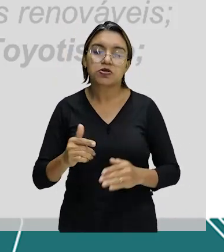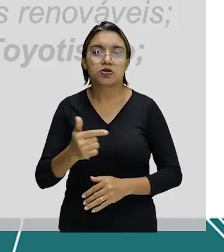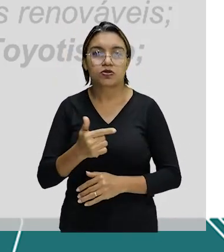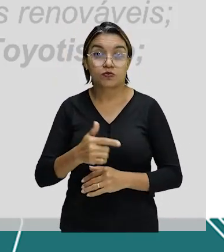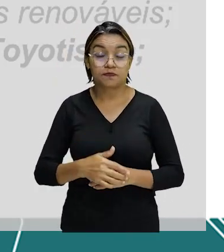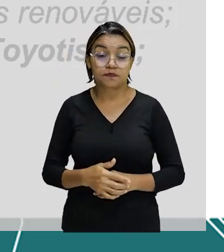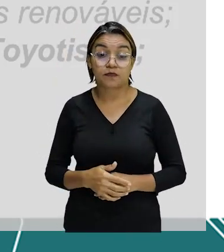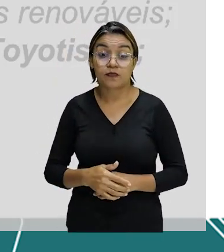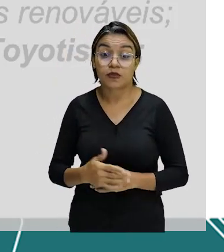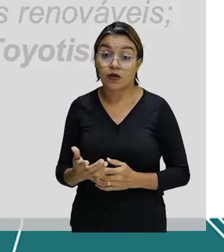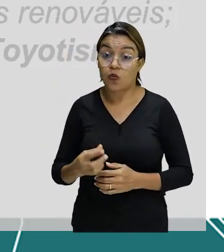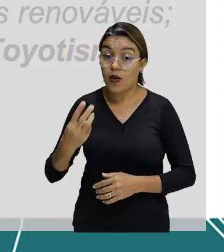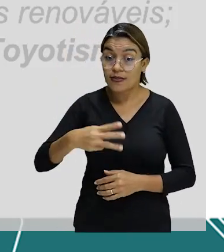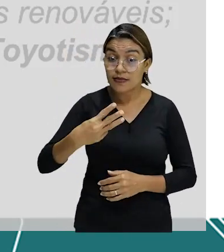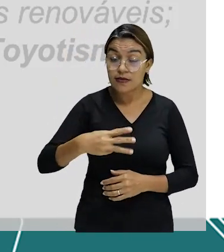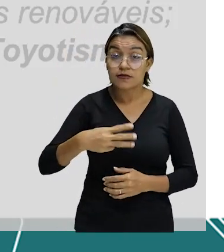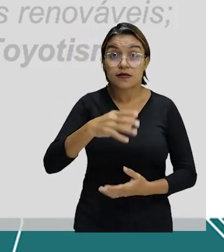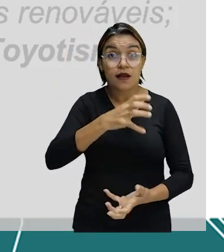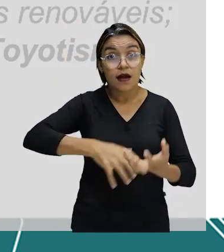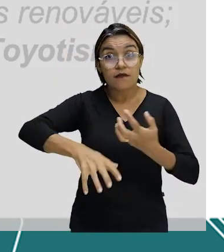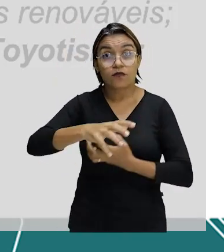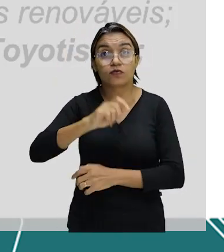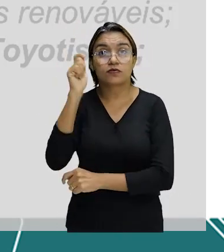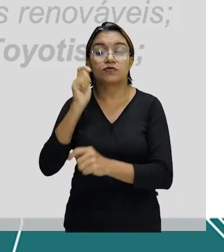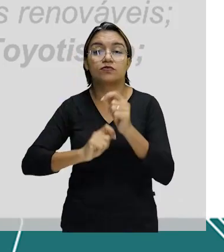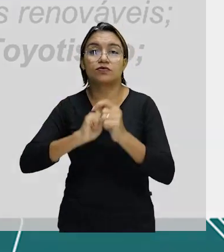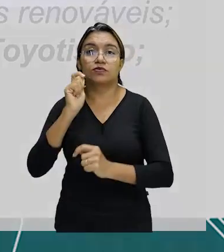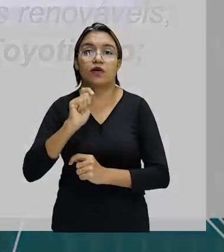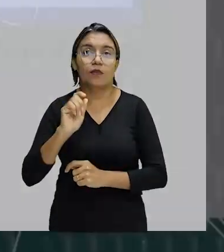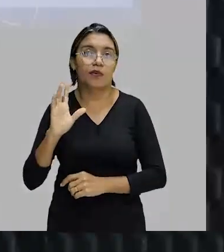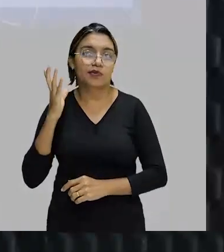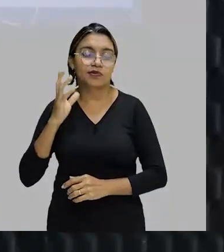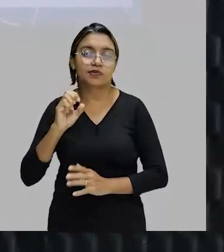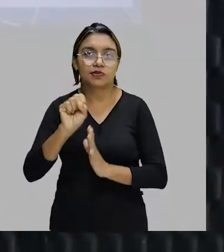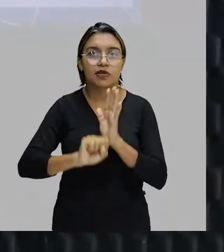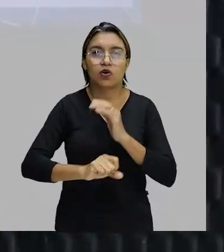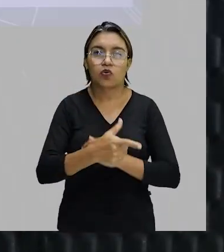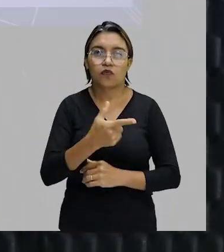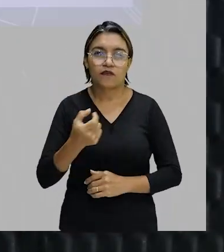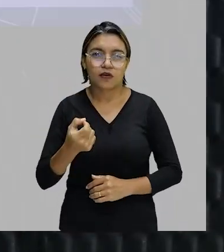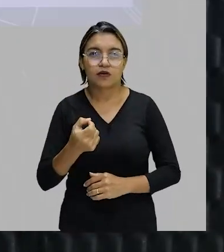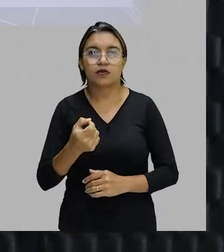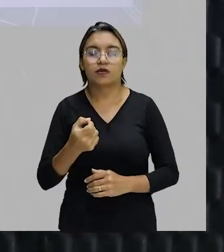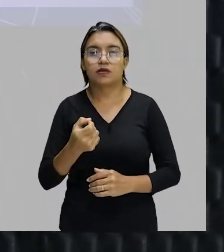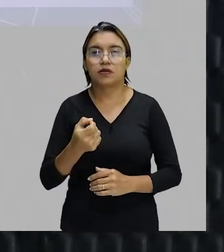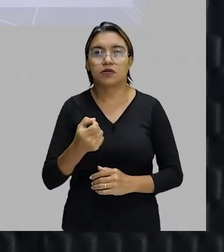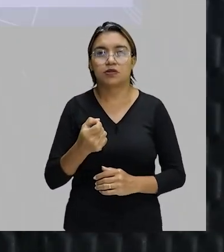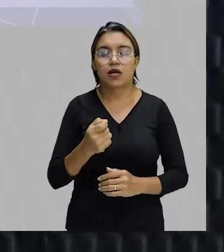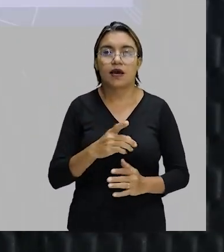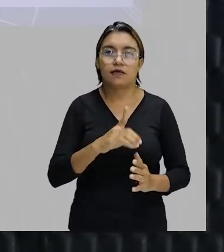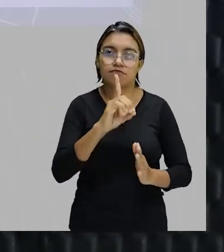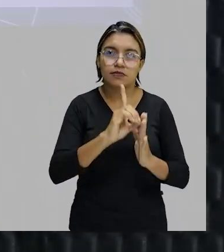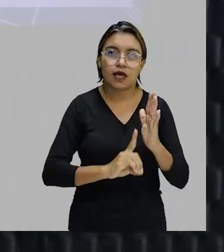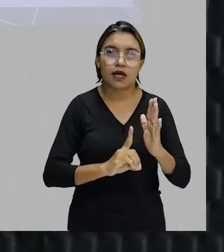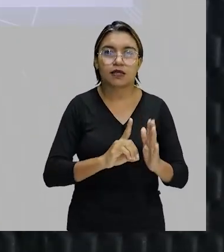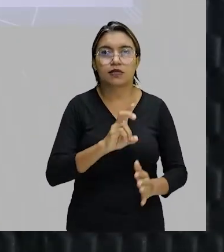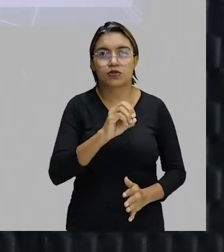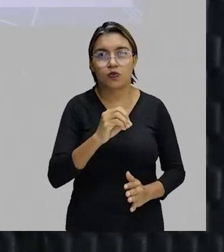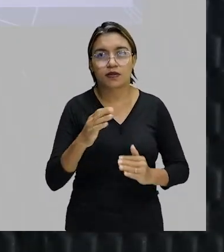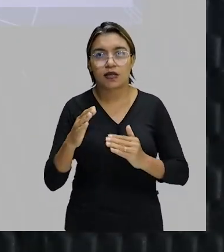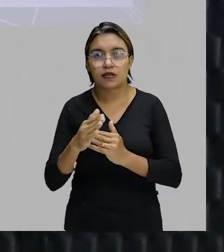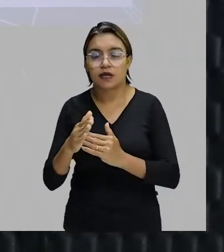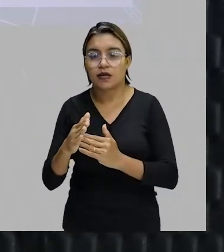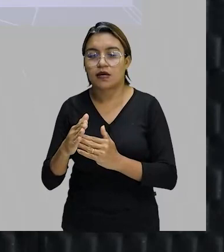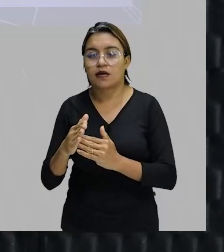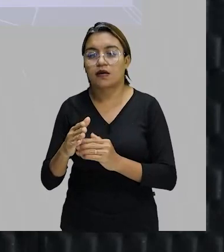tá? A terceira revolução industrial, galera, que vai acontecer já no século XX, a partir da década de 50, 60 e vai